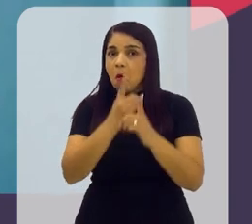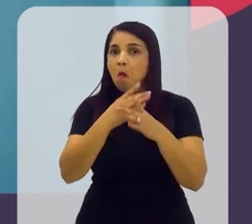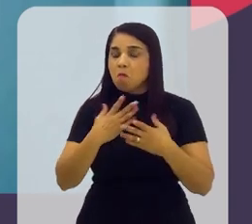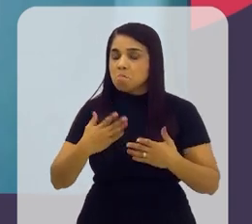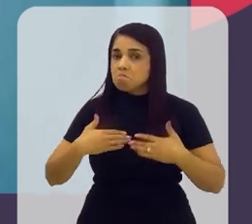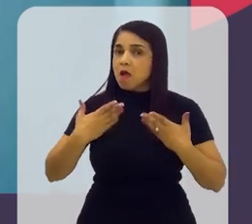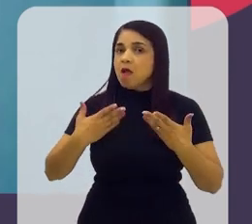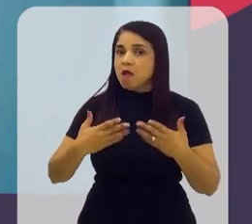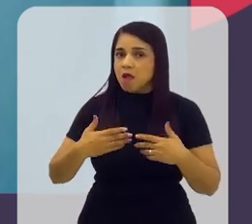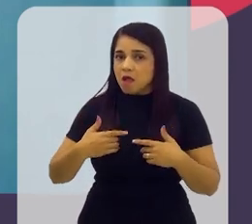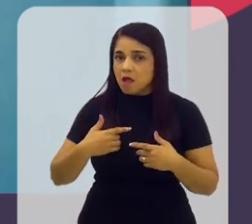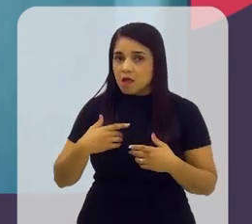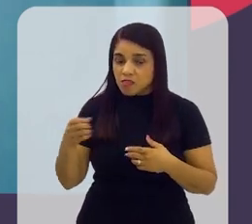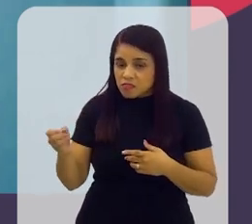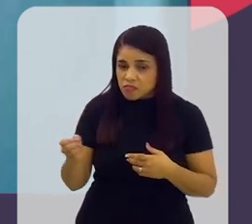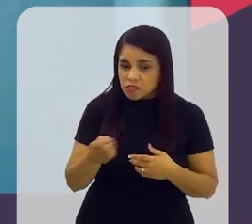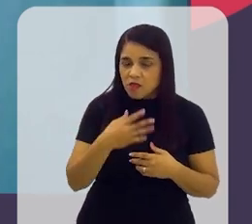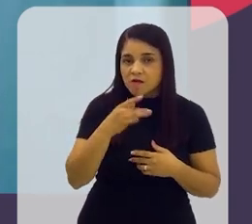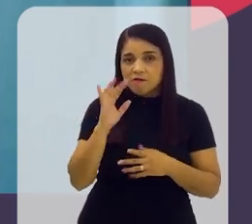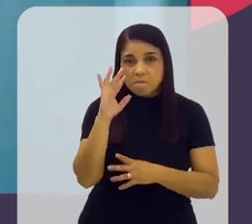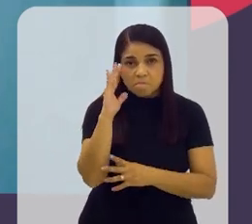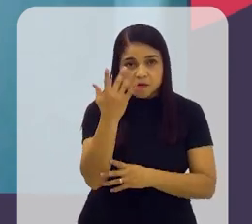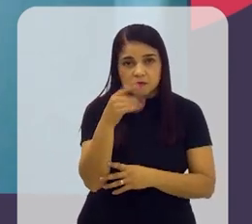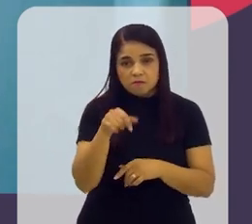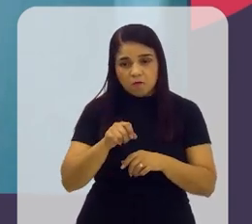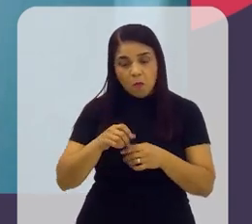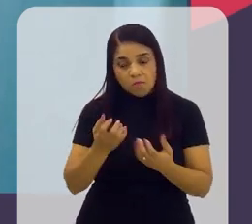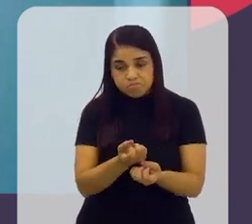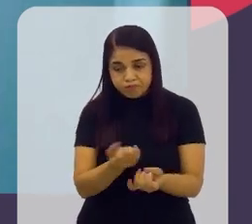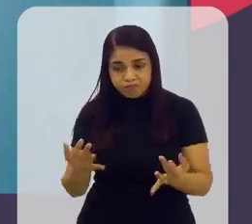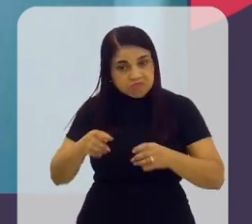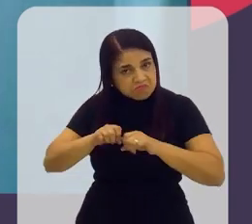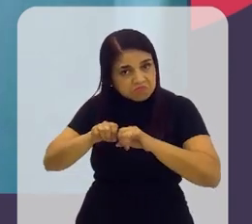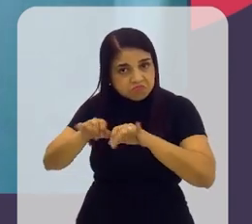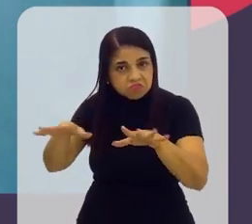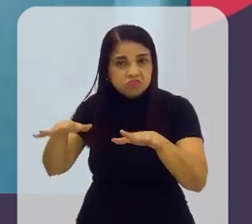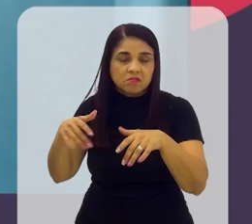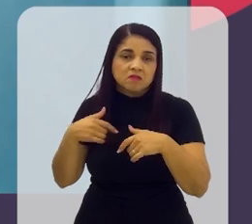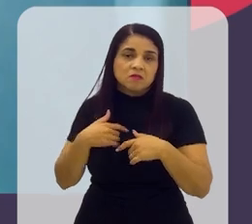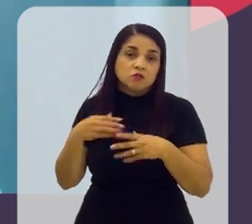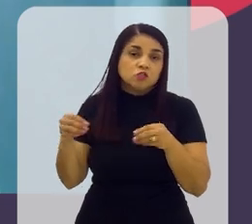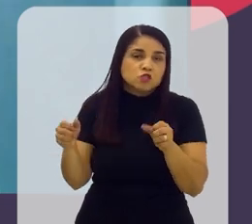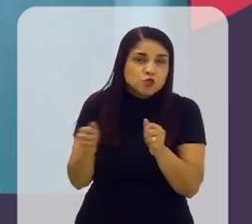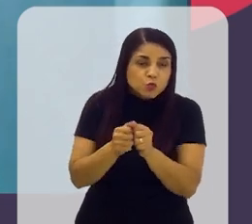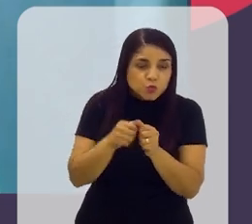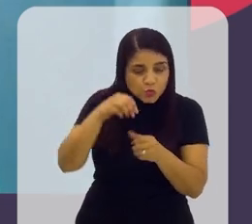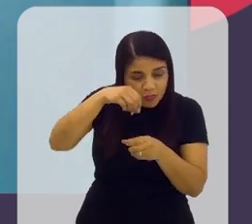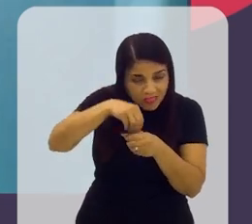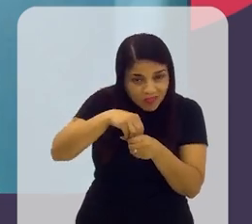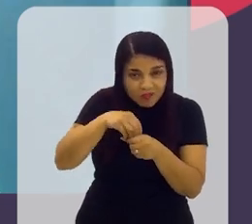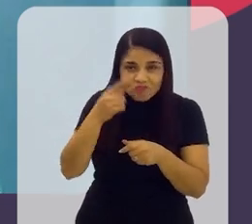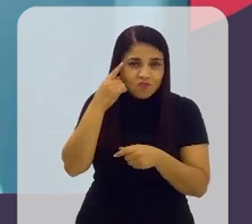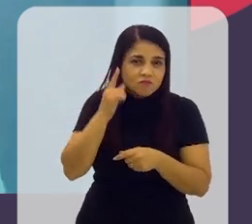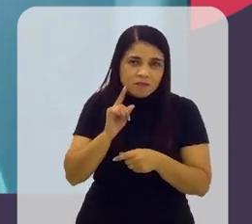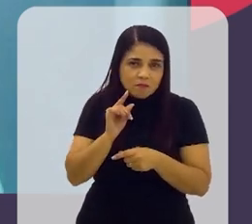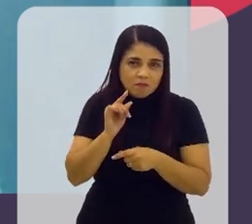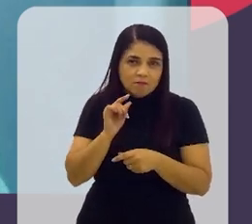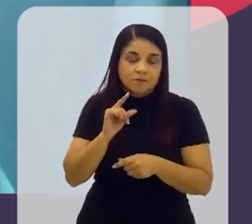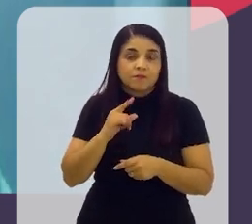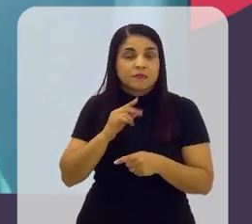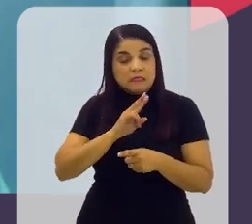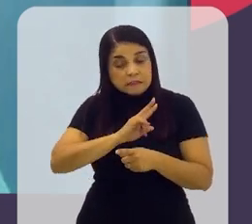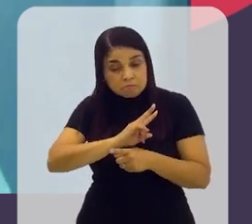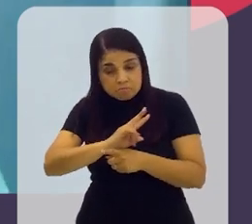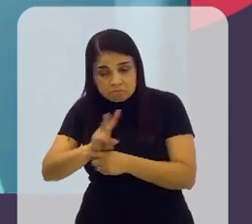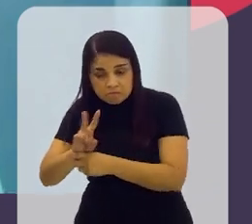preta, a chegada de uma nova espécie com potencial invasor. A gente não sabe o que pode estar vindo junto com ela. Então, é muito importante que a gente,